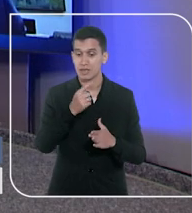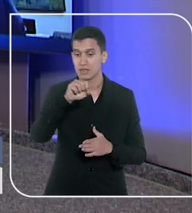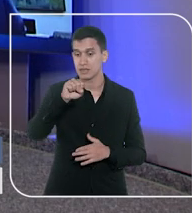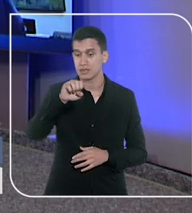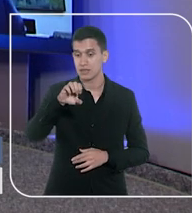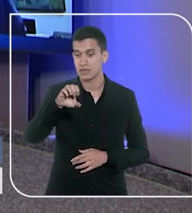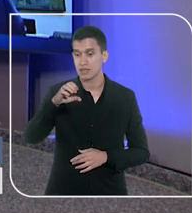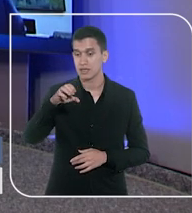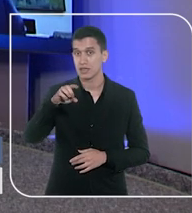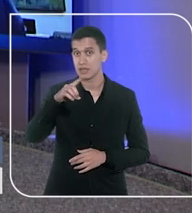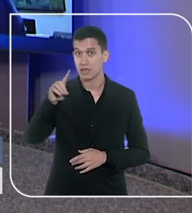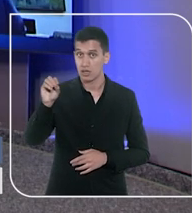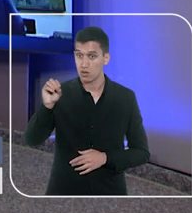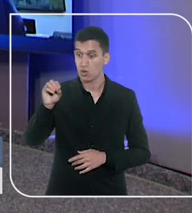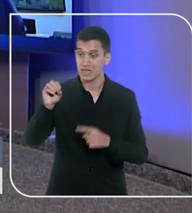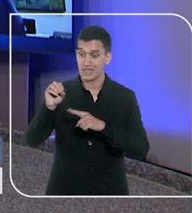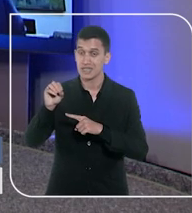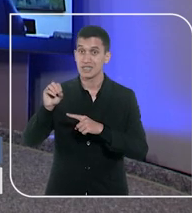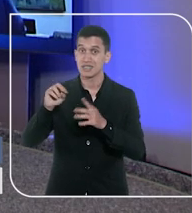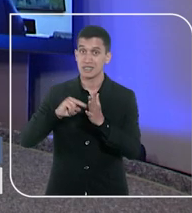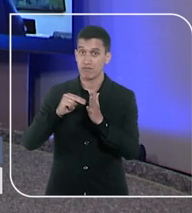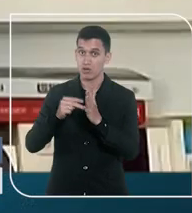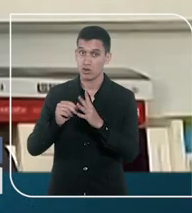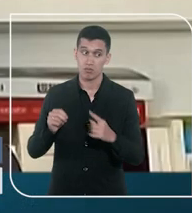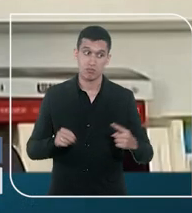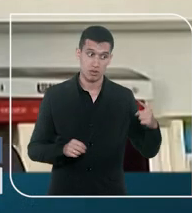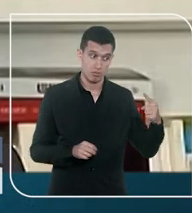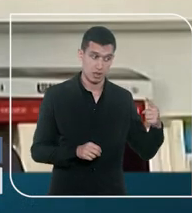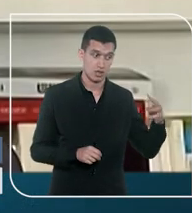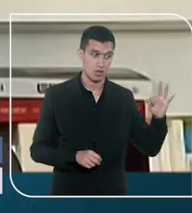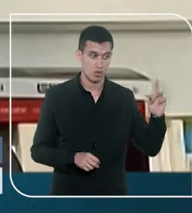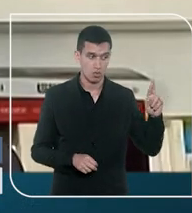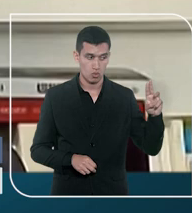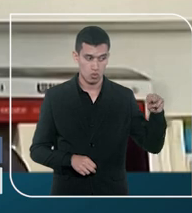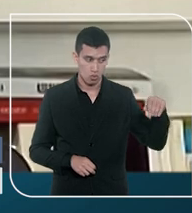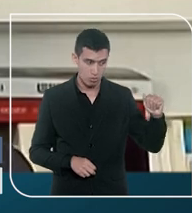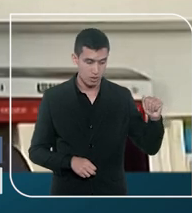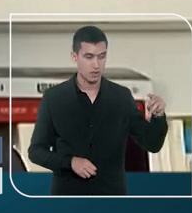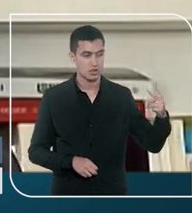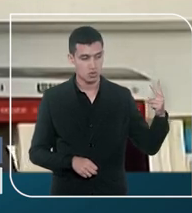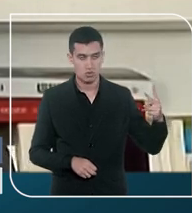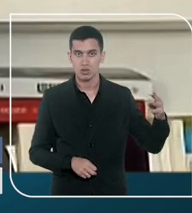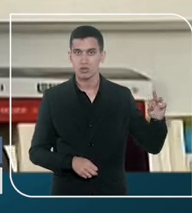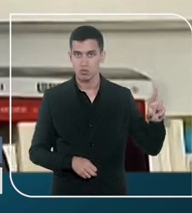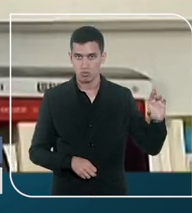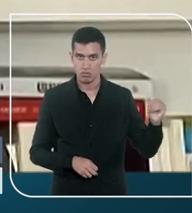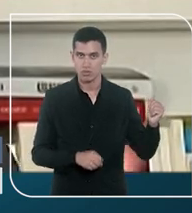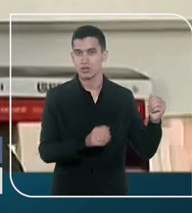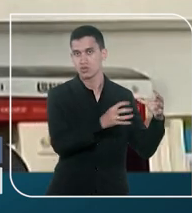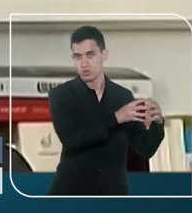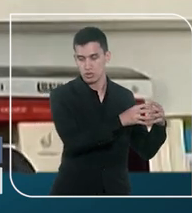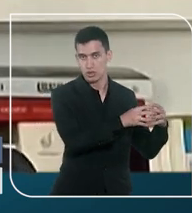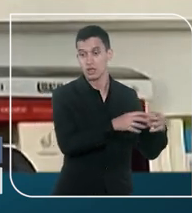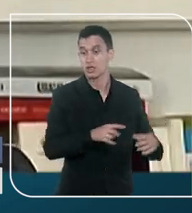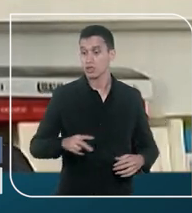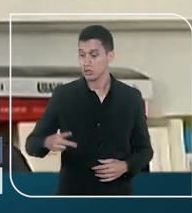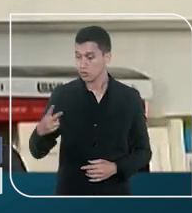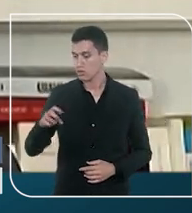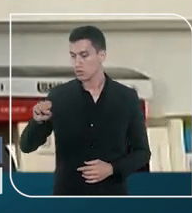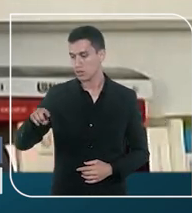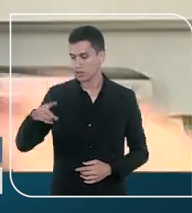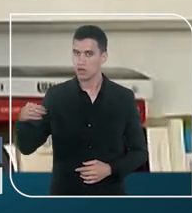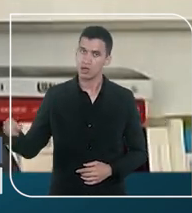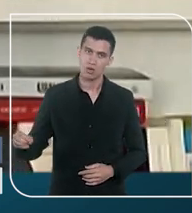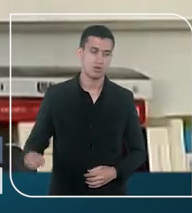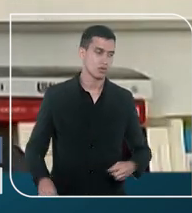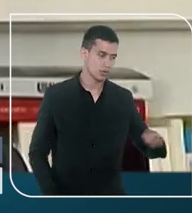nós estamos falando da primeira e da segunda turma do STJ. Quando a gente fala da segunda sessão, a gente fala da terceira e da quarta turma, e